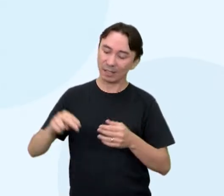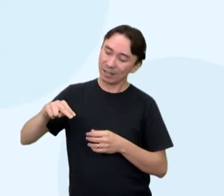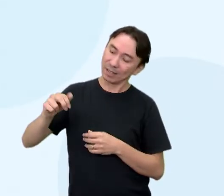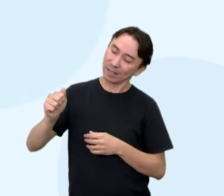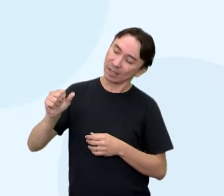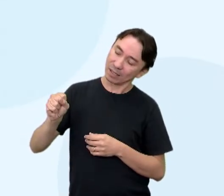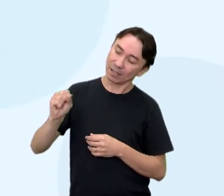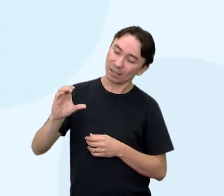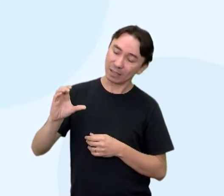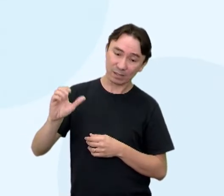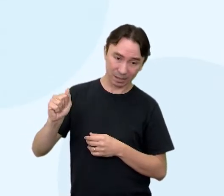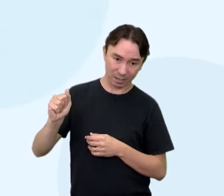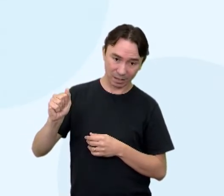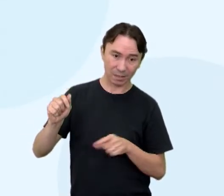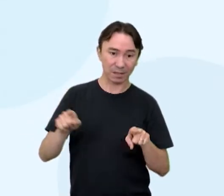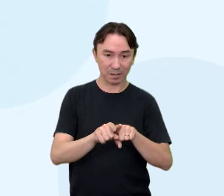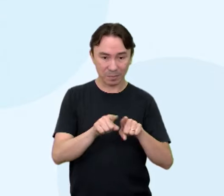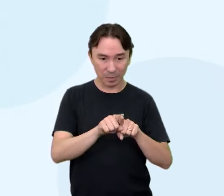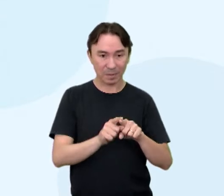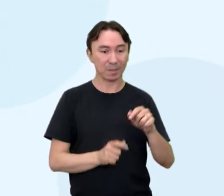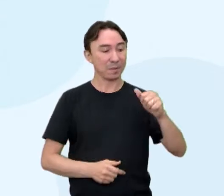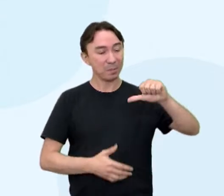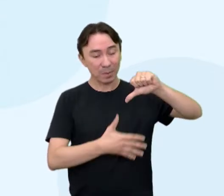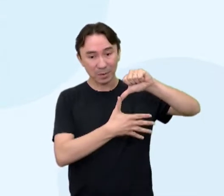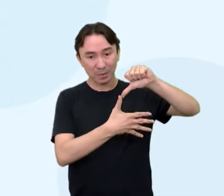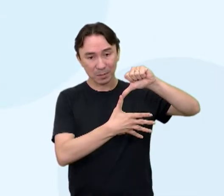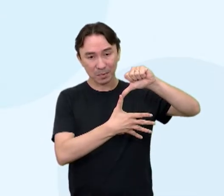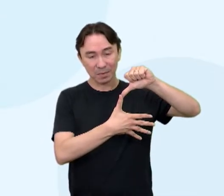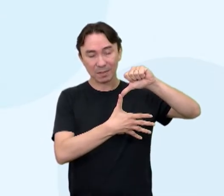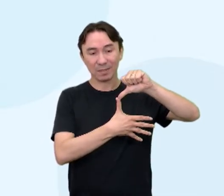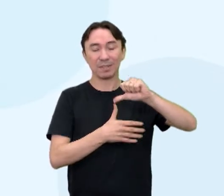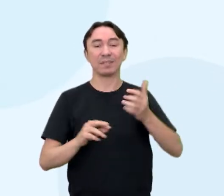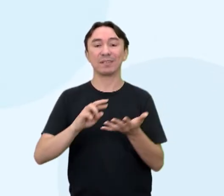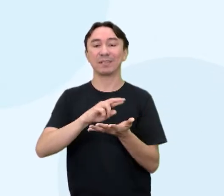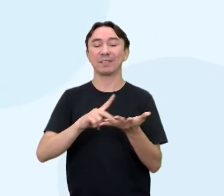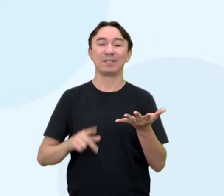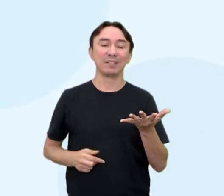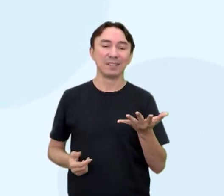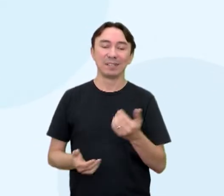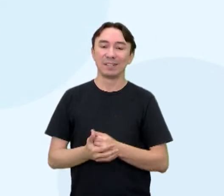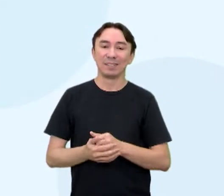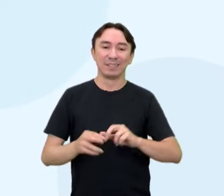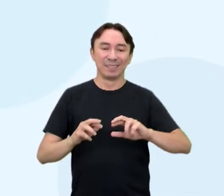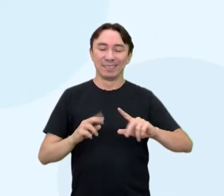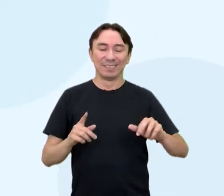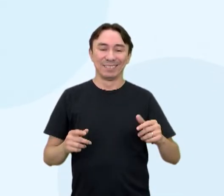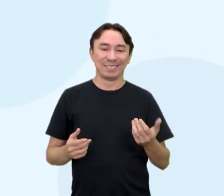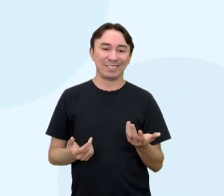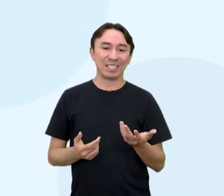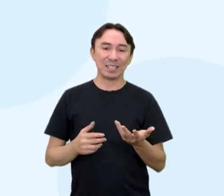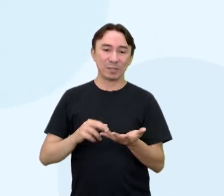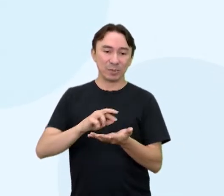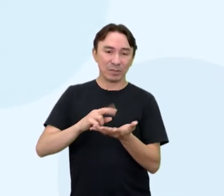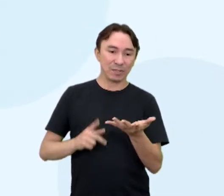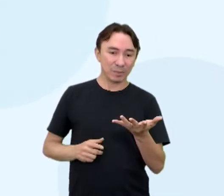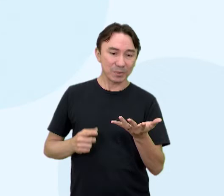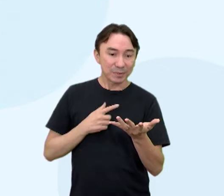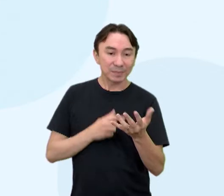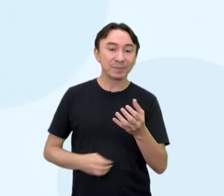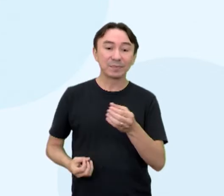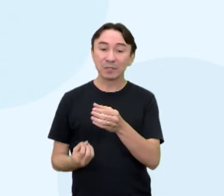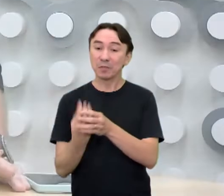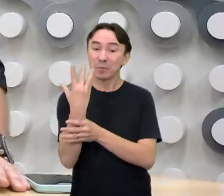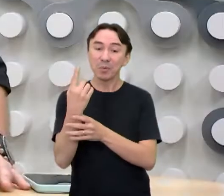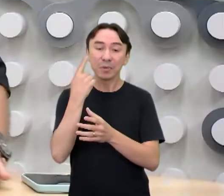Sul, por exemplo, formou aí a Cordilheira dos Andes, aí chamada aí de cadeia andina. Então vejam que o